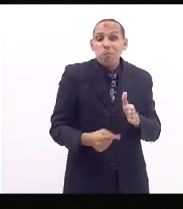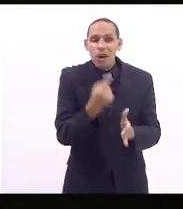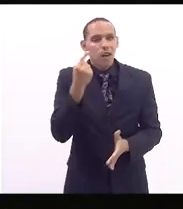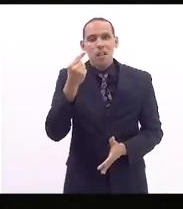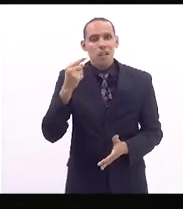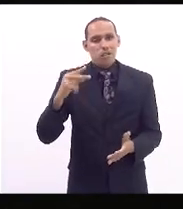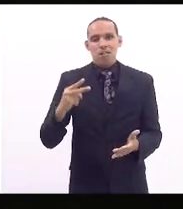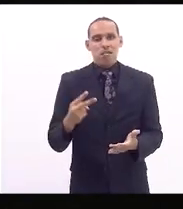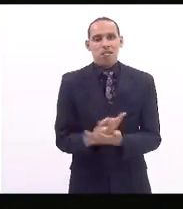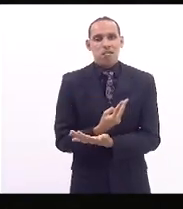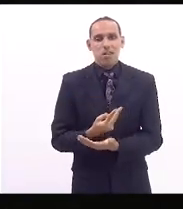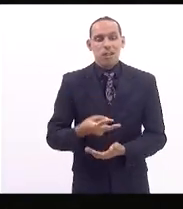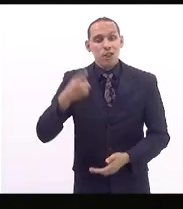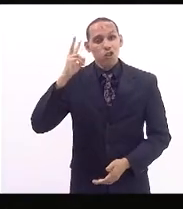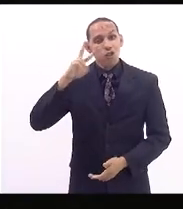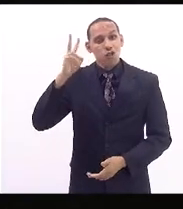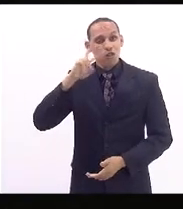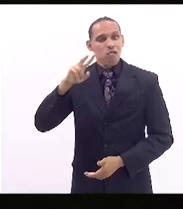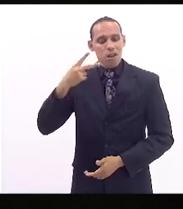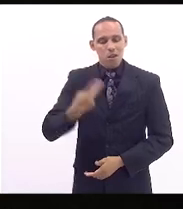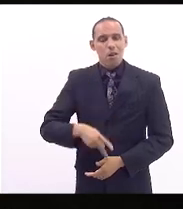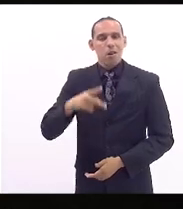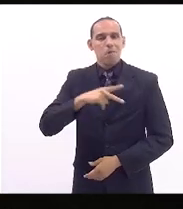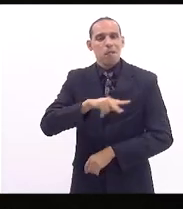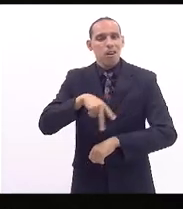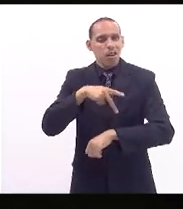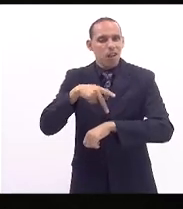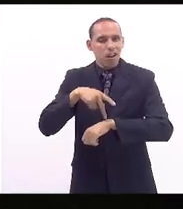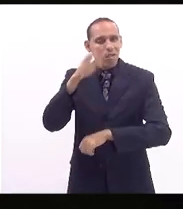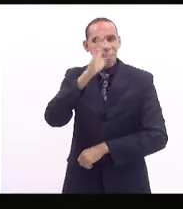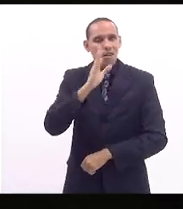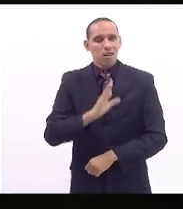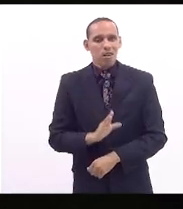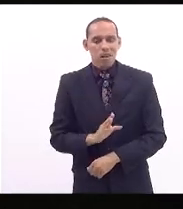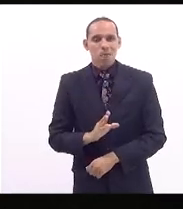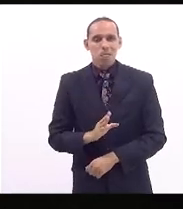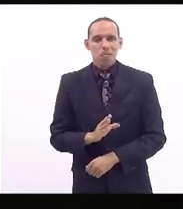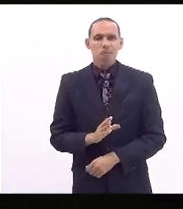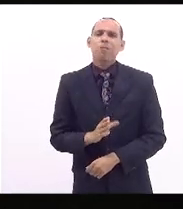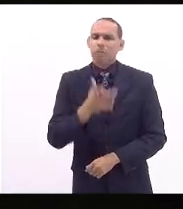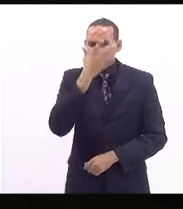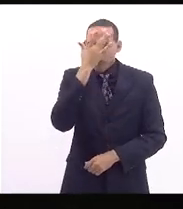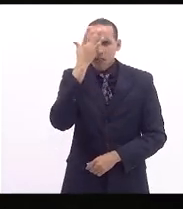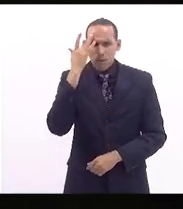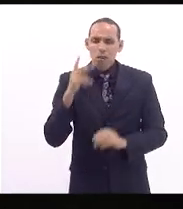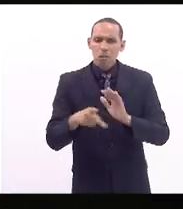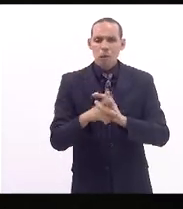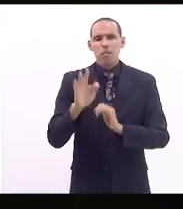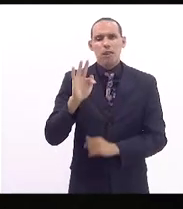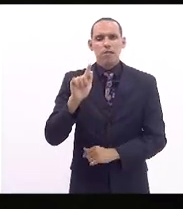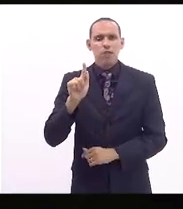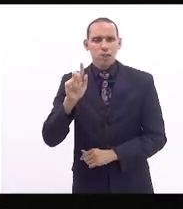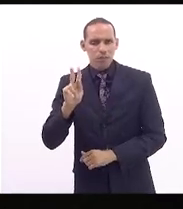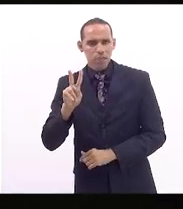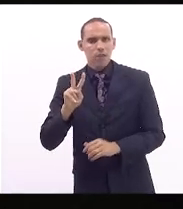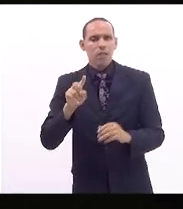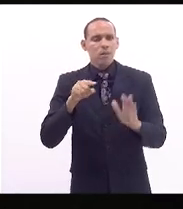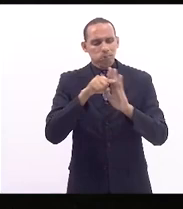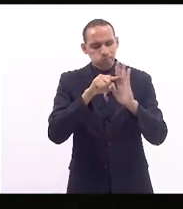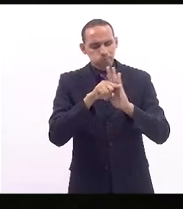vez que isso acontece na história do Brasil segundo os analistas da Fundação Getúlio Vargas